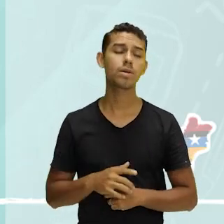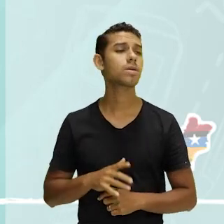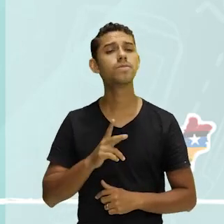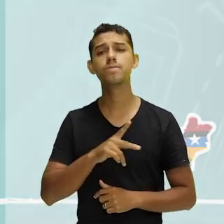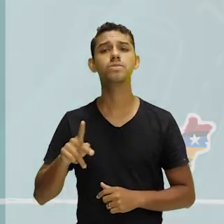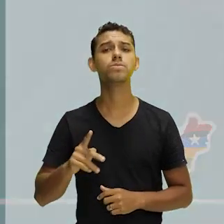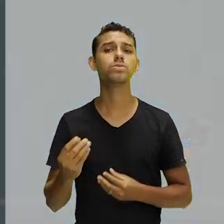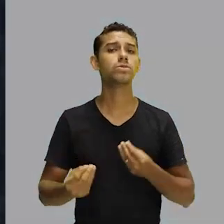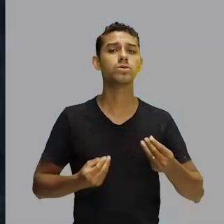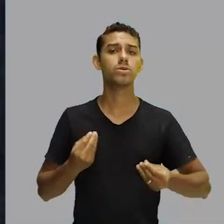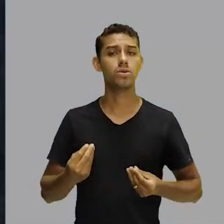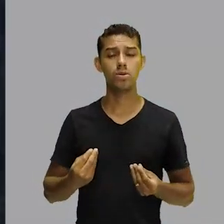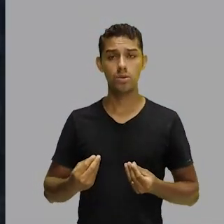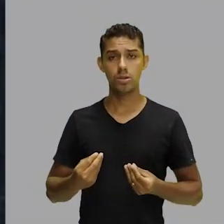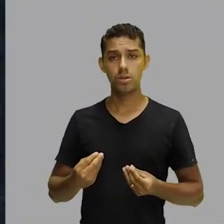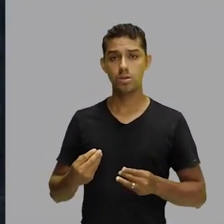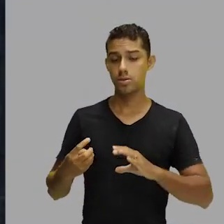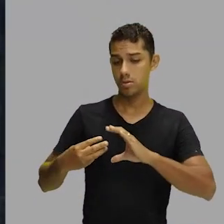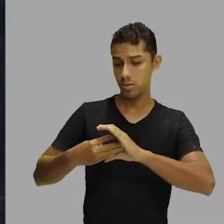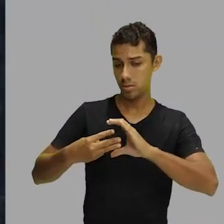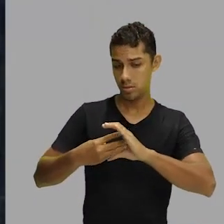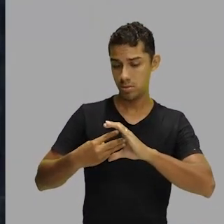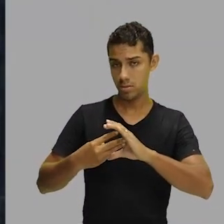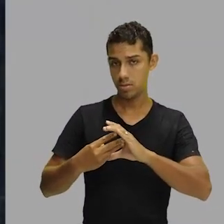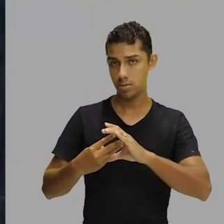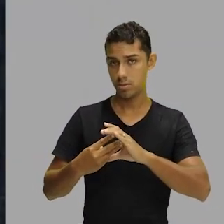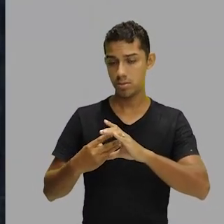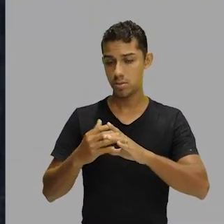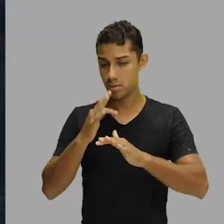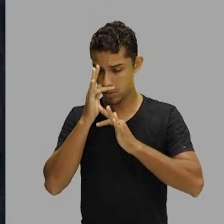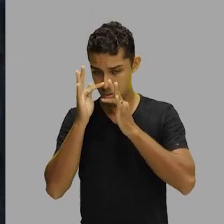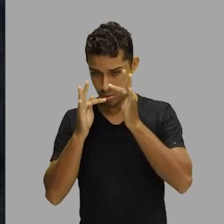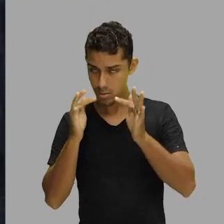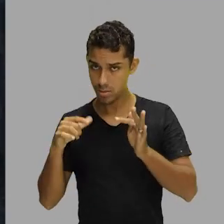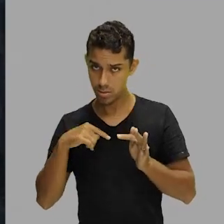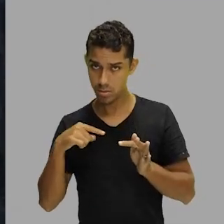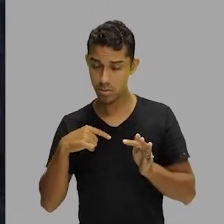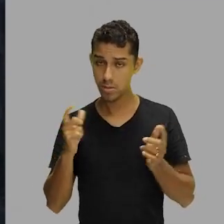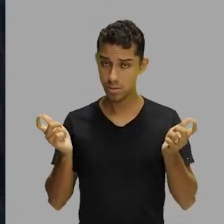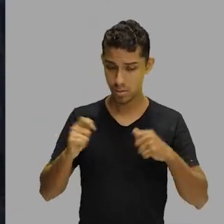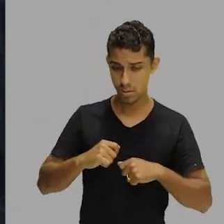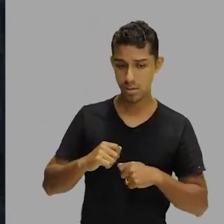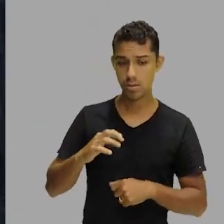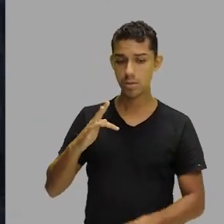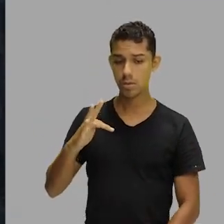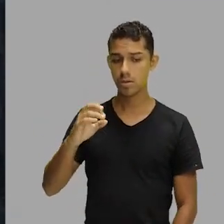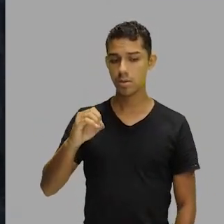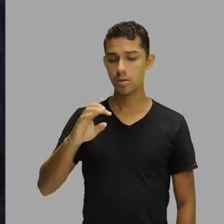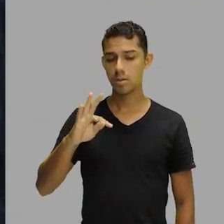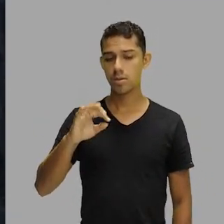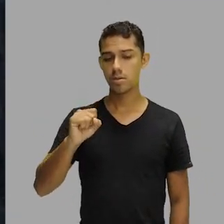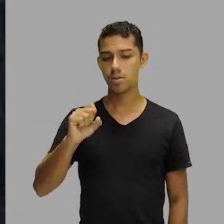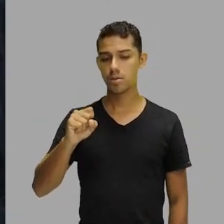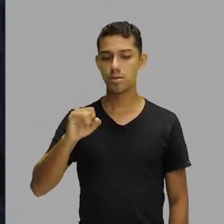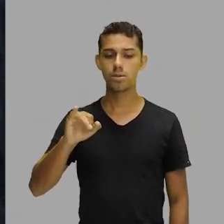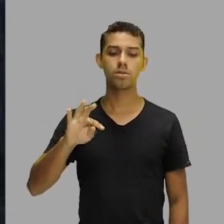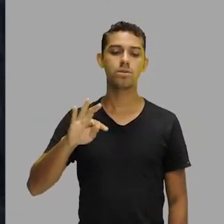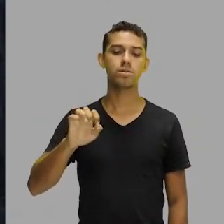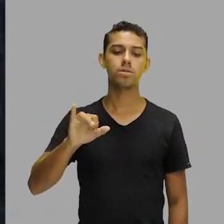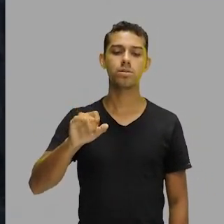professor, uma célula de uma planta faz fotossíntese porque dentro dela tem uma